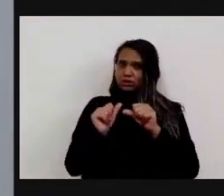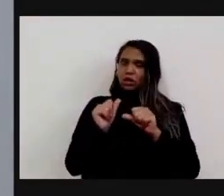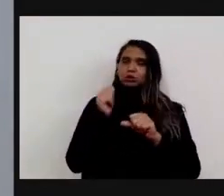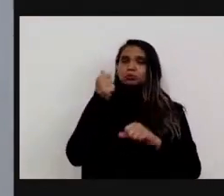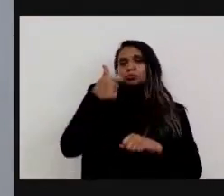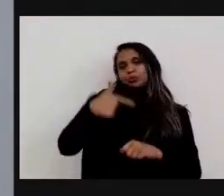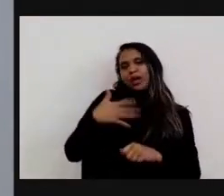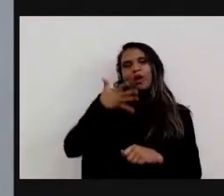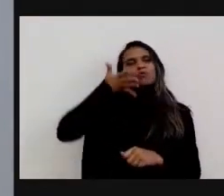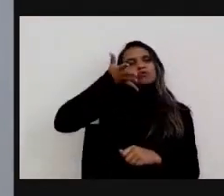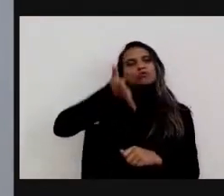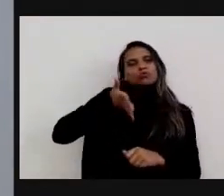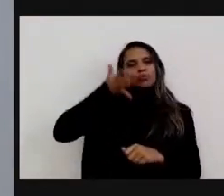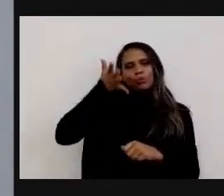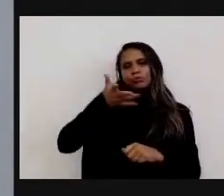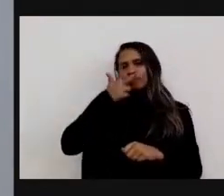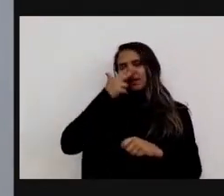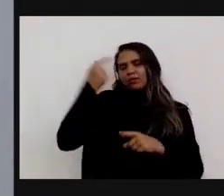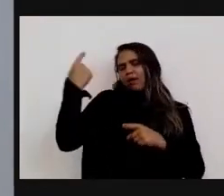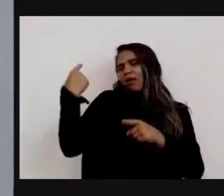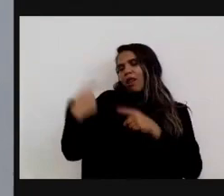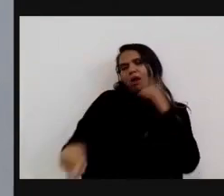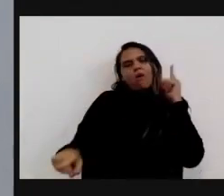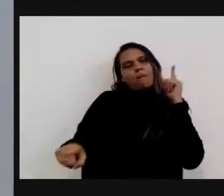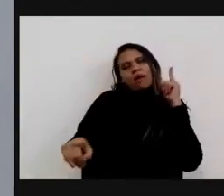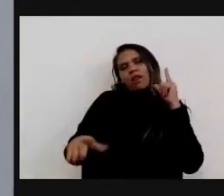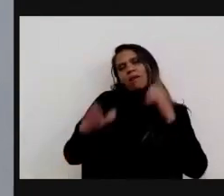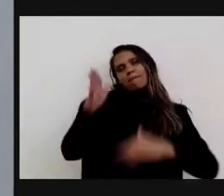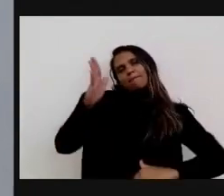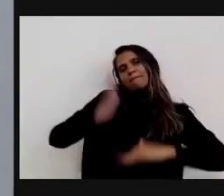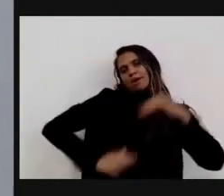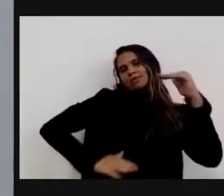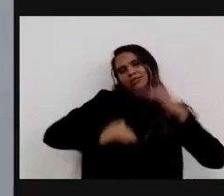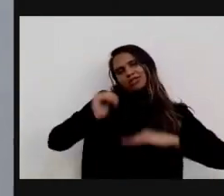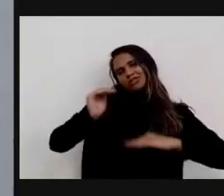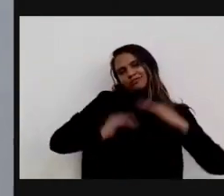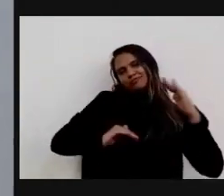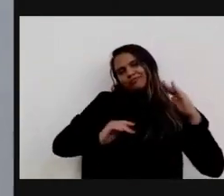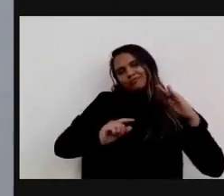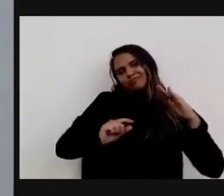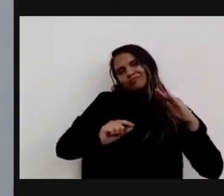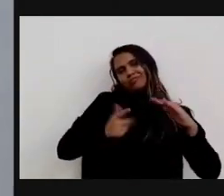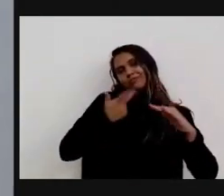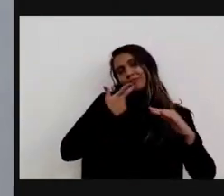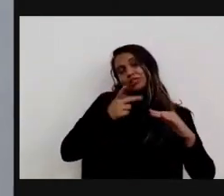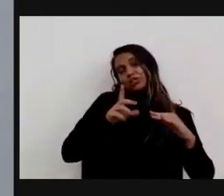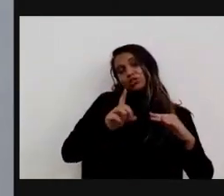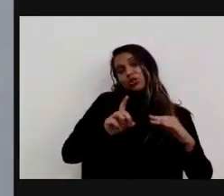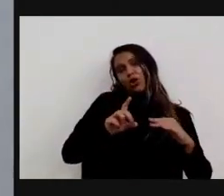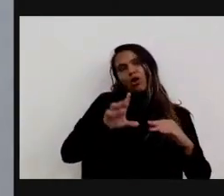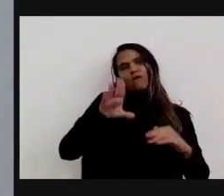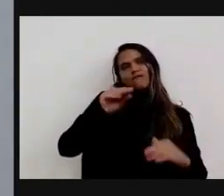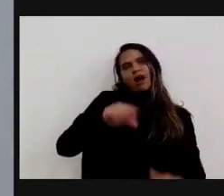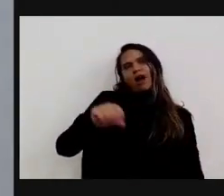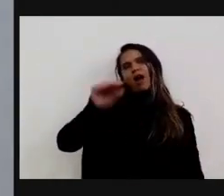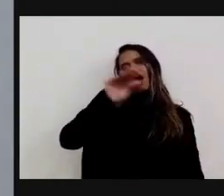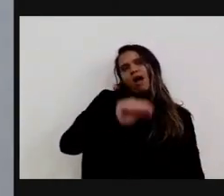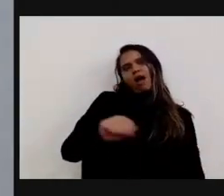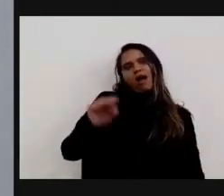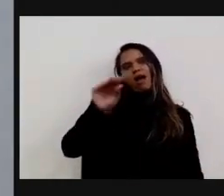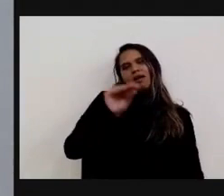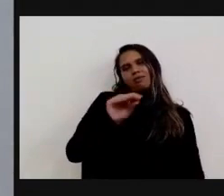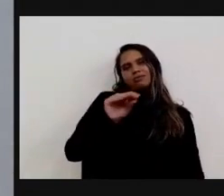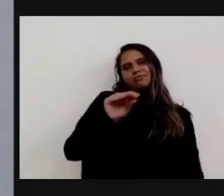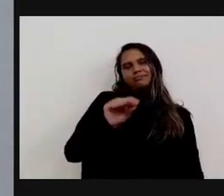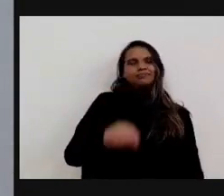o um curso que não tá alinhada a prática que é o Walk the Talk né Fazer o que fala né na sua